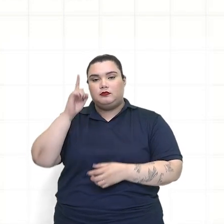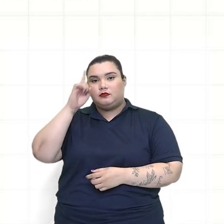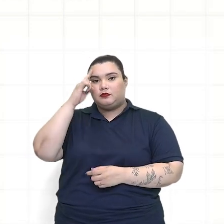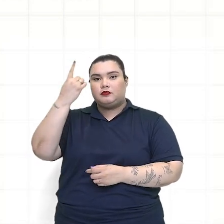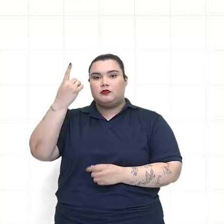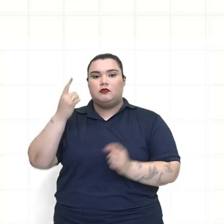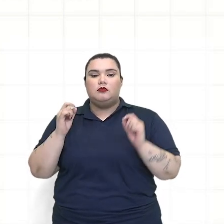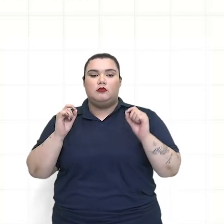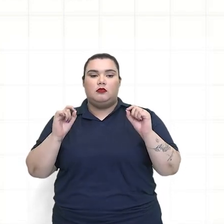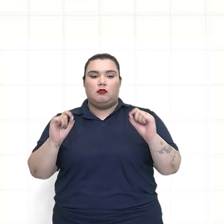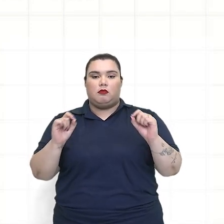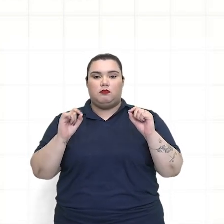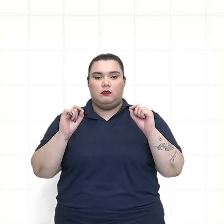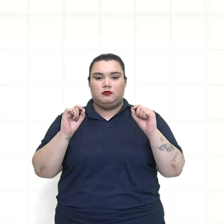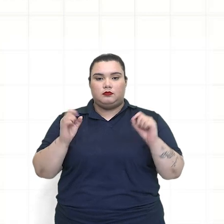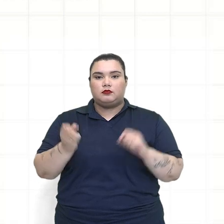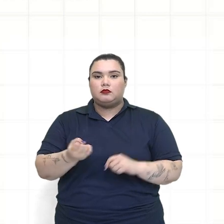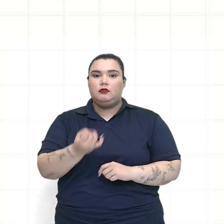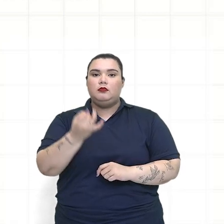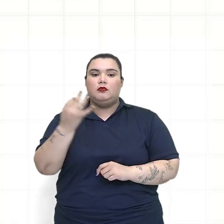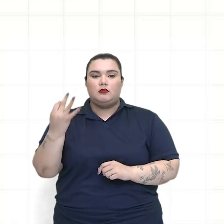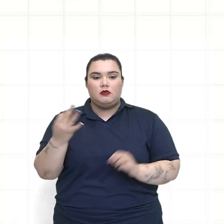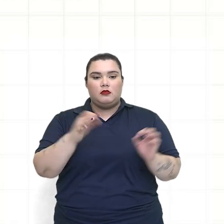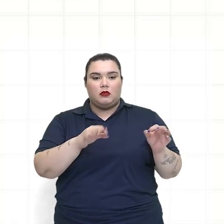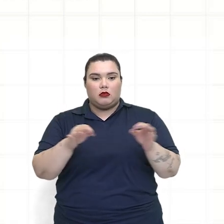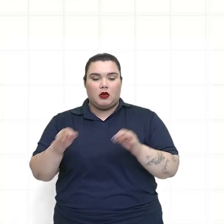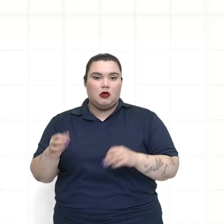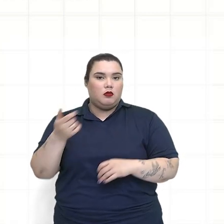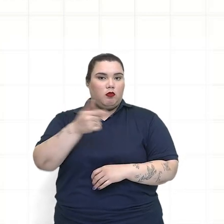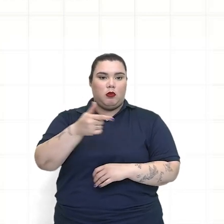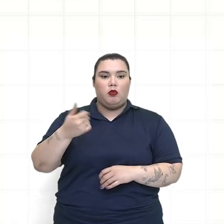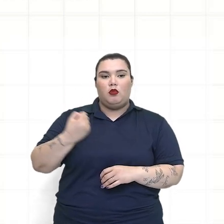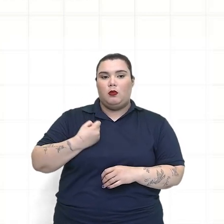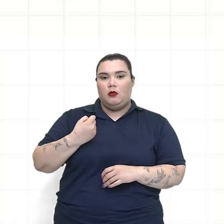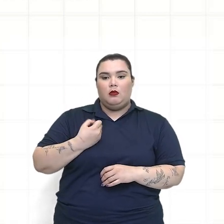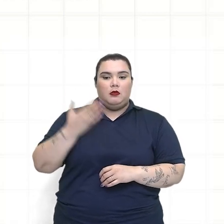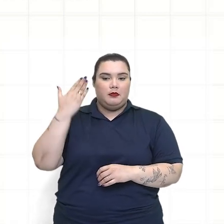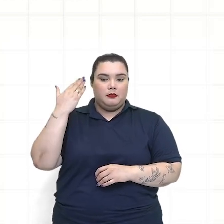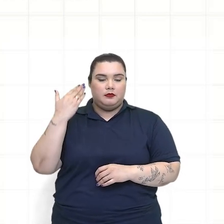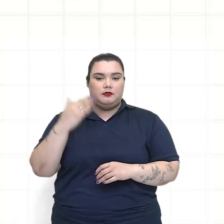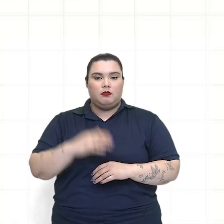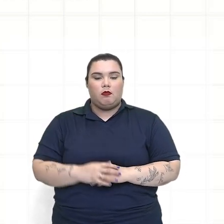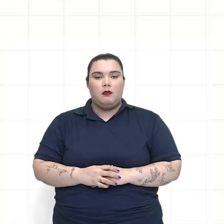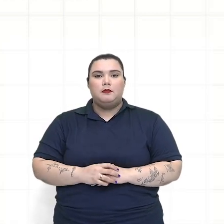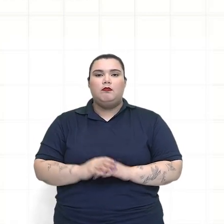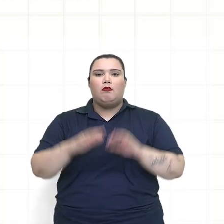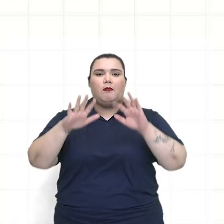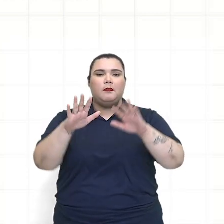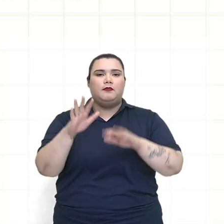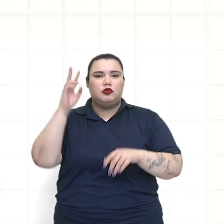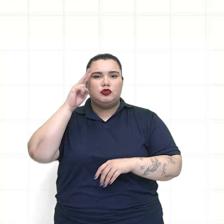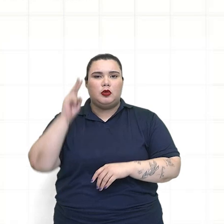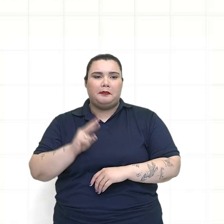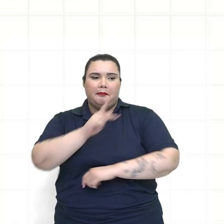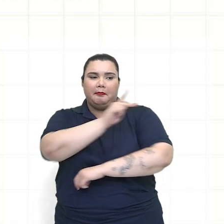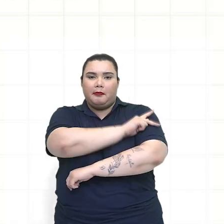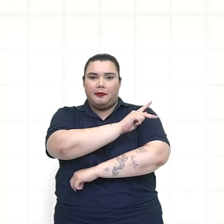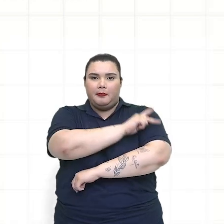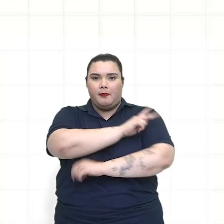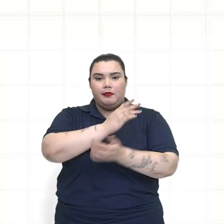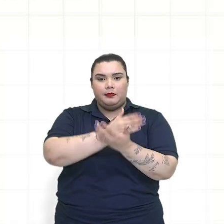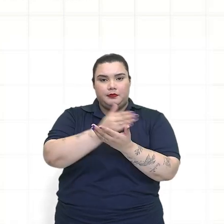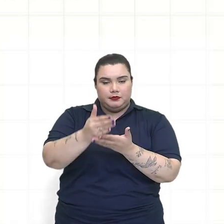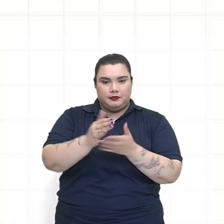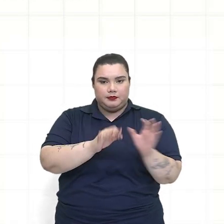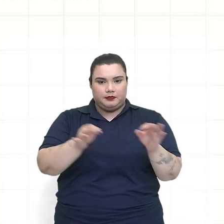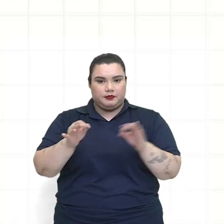ideia de quantidade, né? Ainda não existiam os números. E na pré-história? Então,